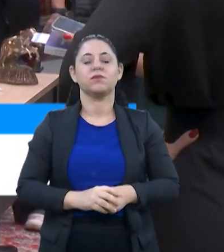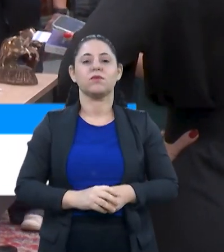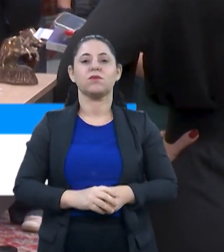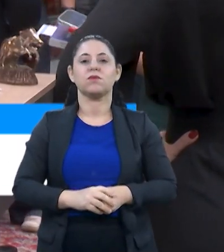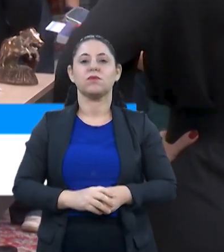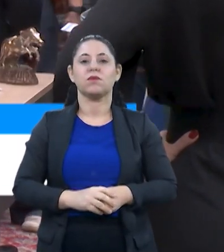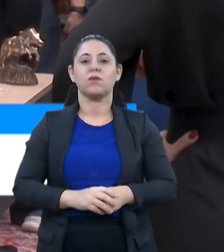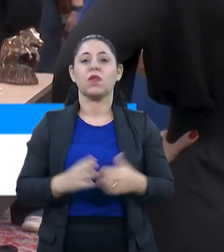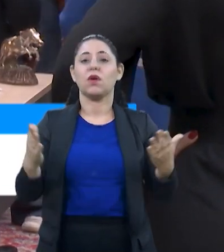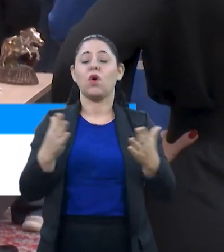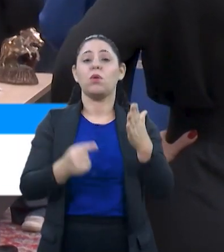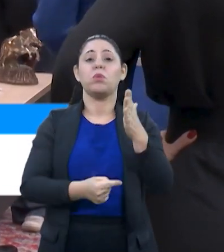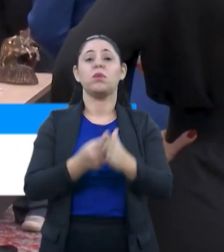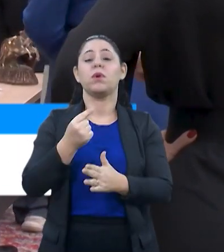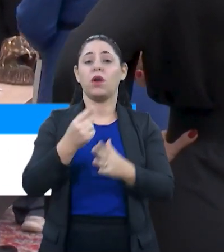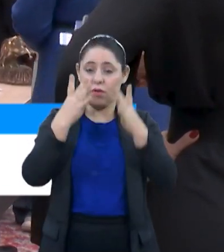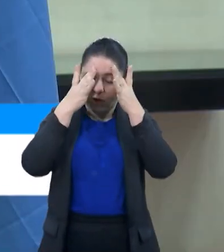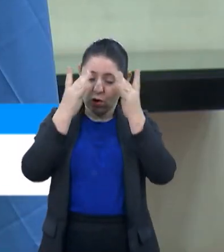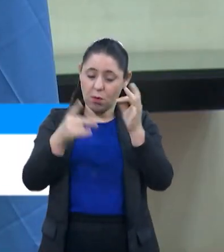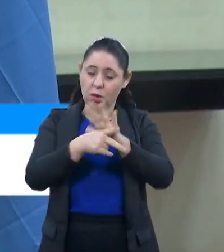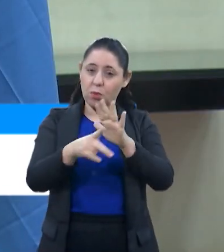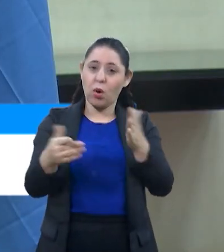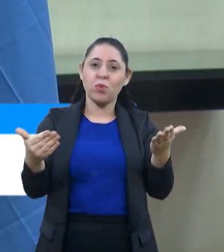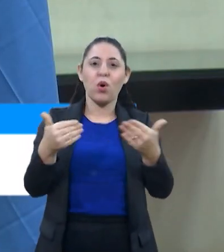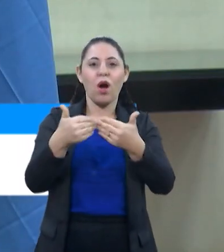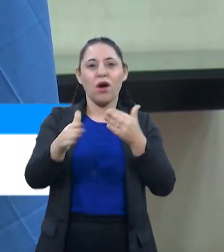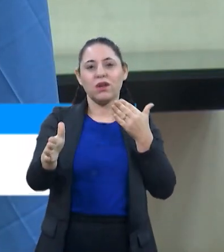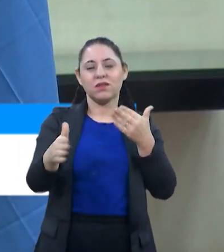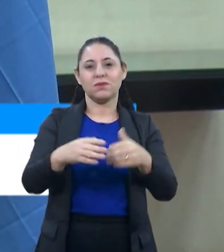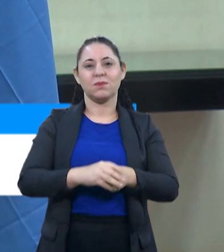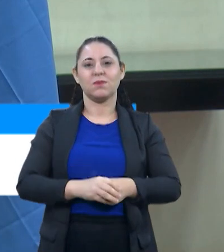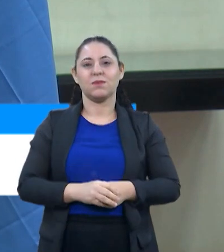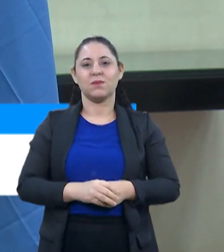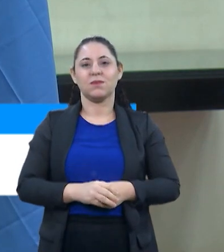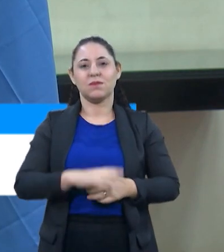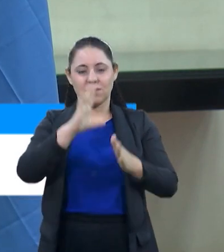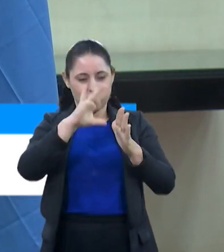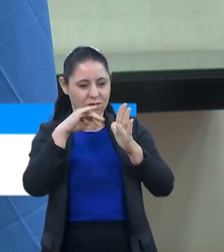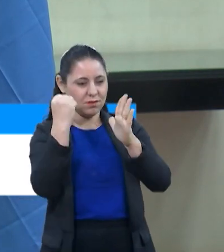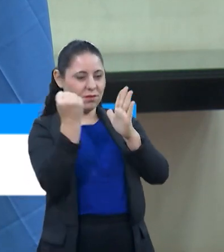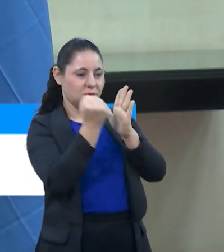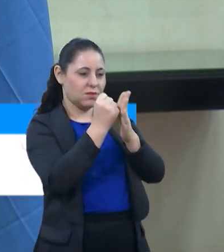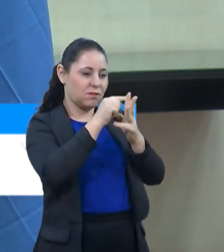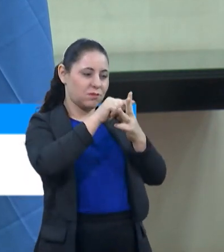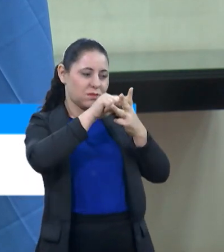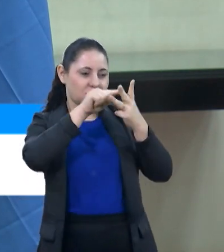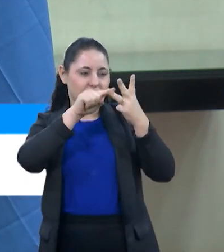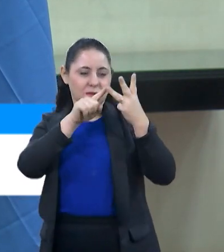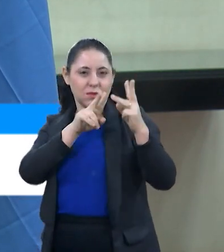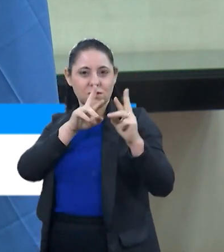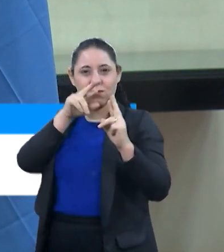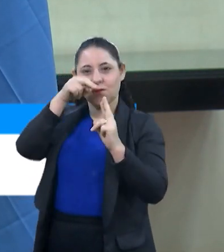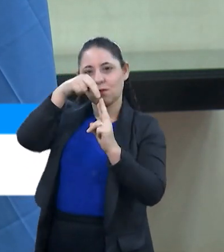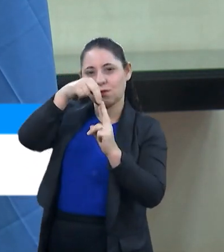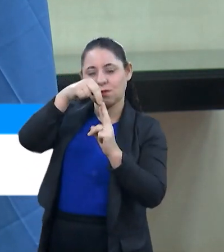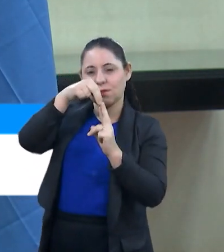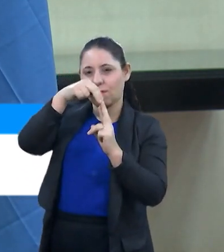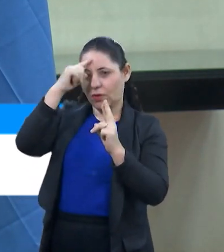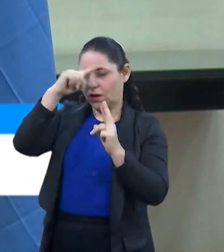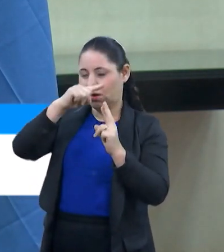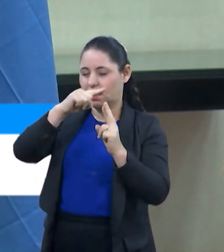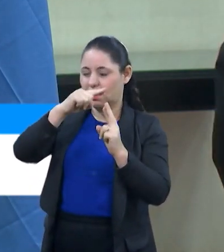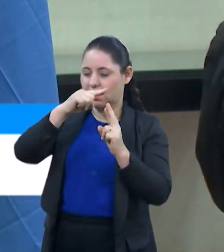Academia Sul-Mato-Grossense de Letras. E estou fazendo o primeiro lançamento oficial hoje para